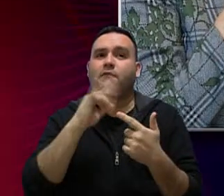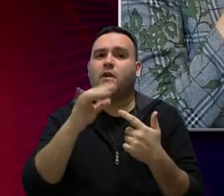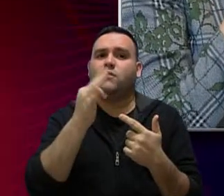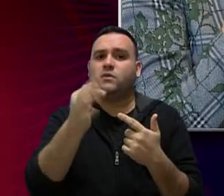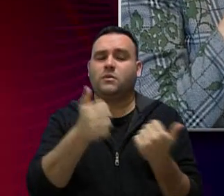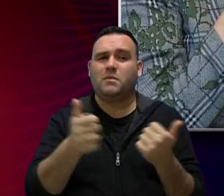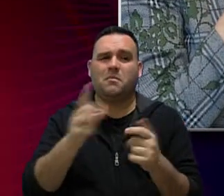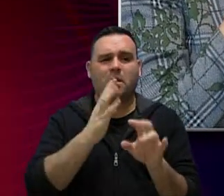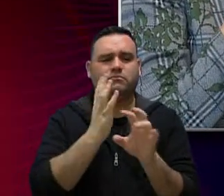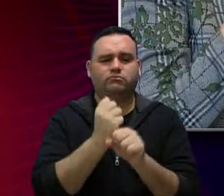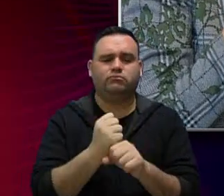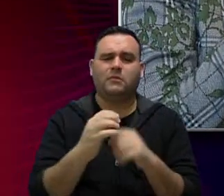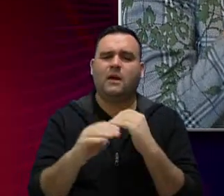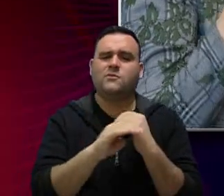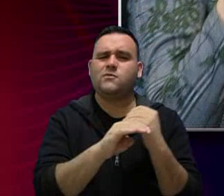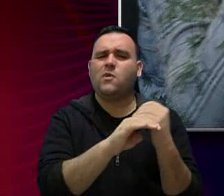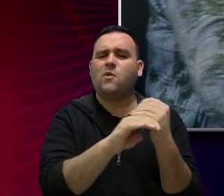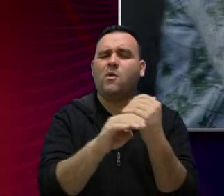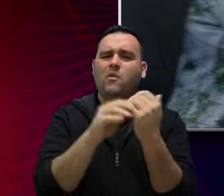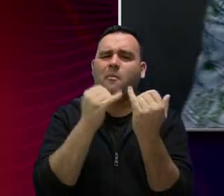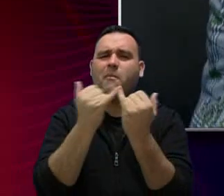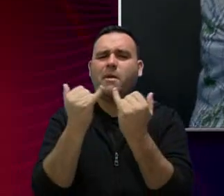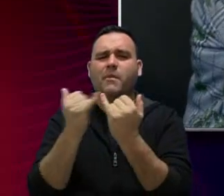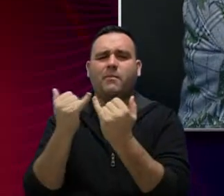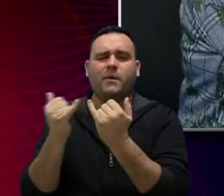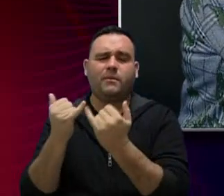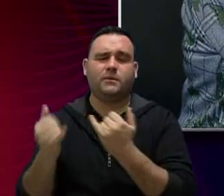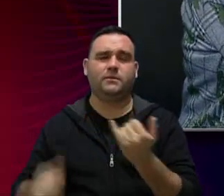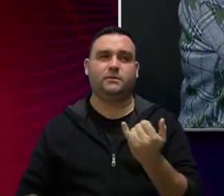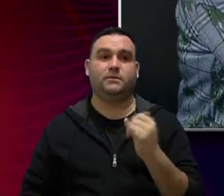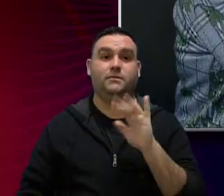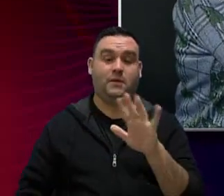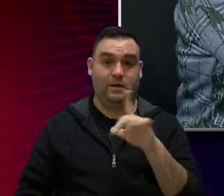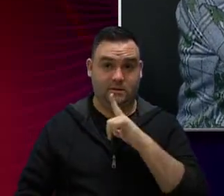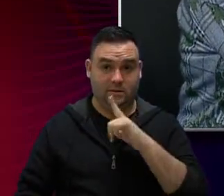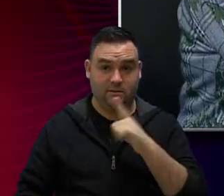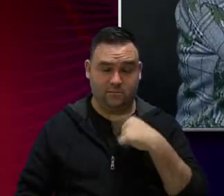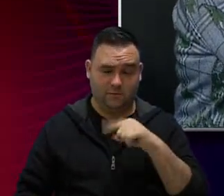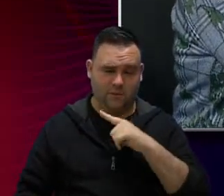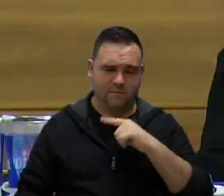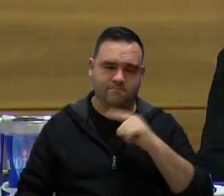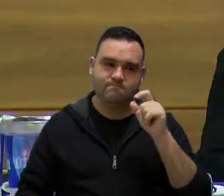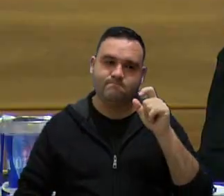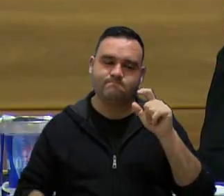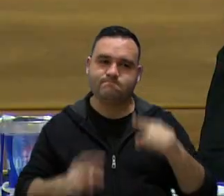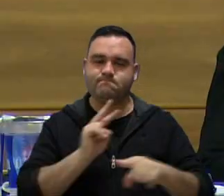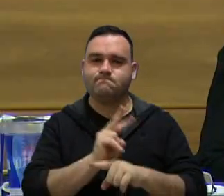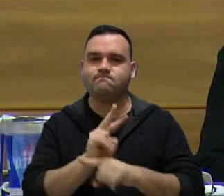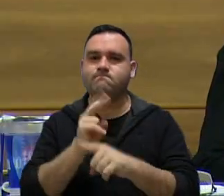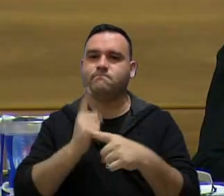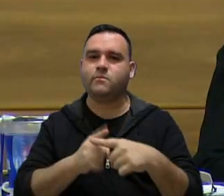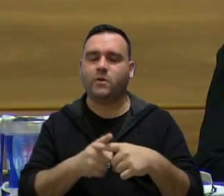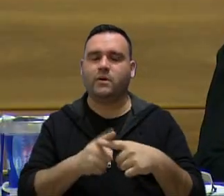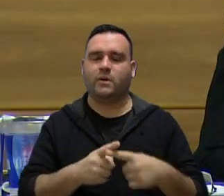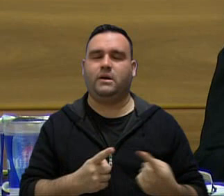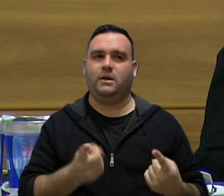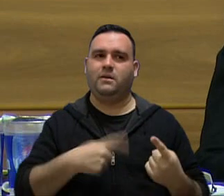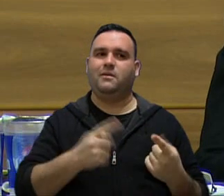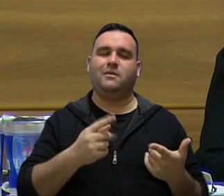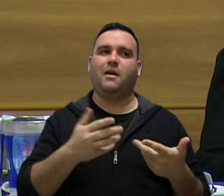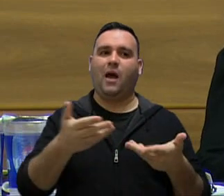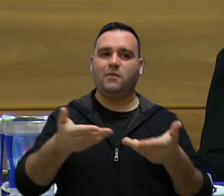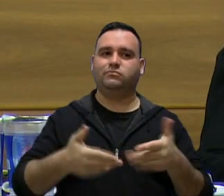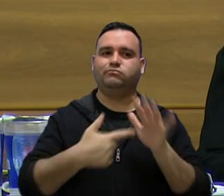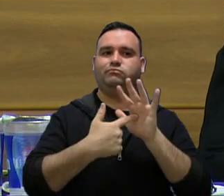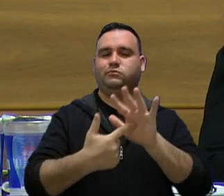seus orçamentos são todos muito disse você melhor mas se a gente tem o cuidado no sentido de também não